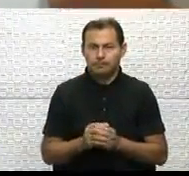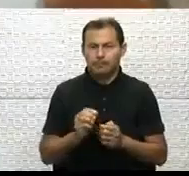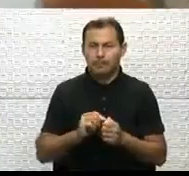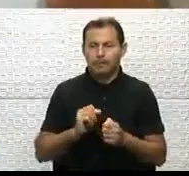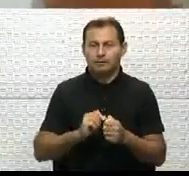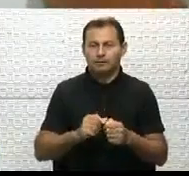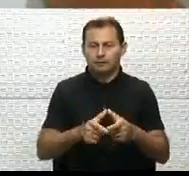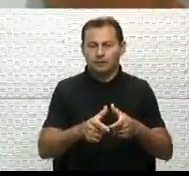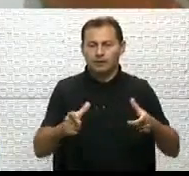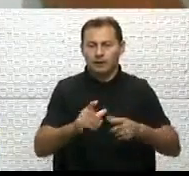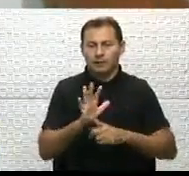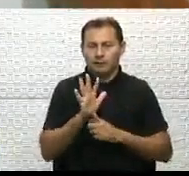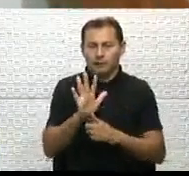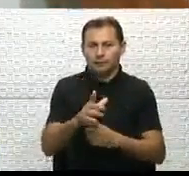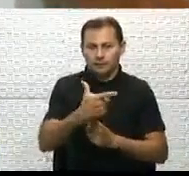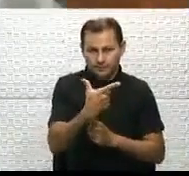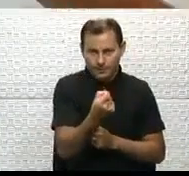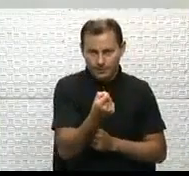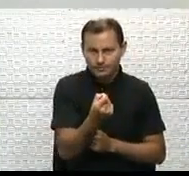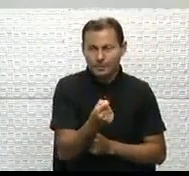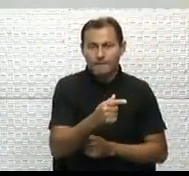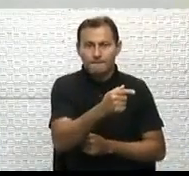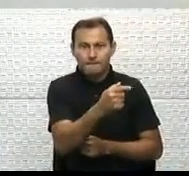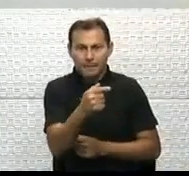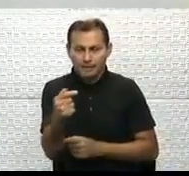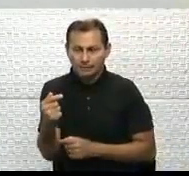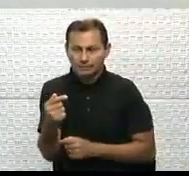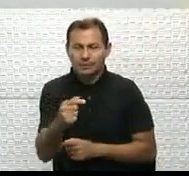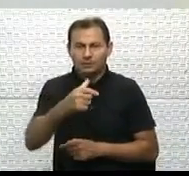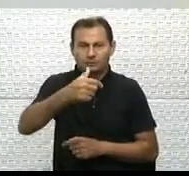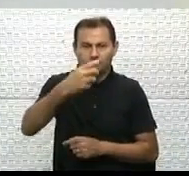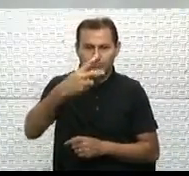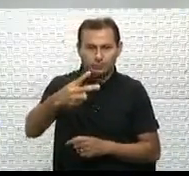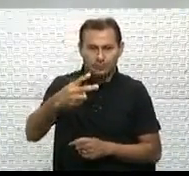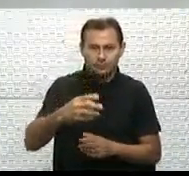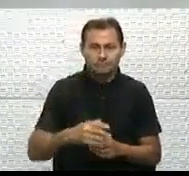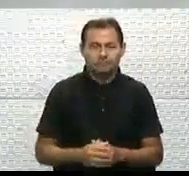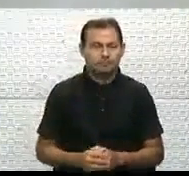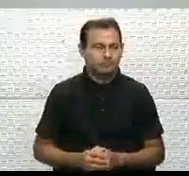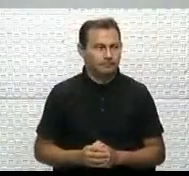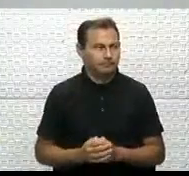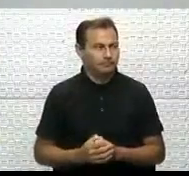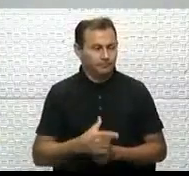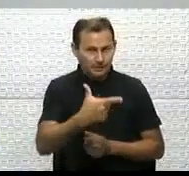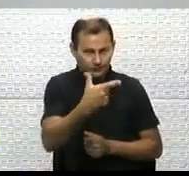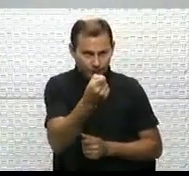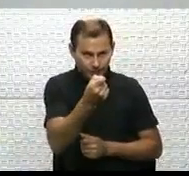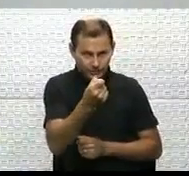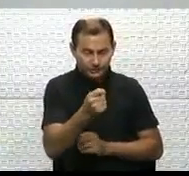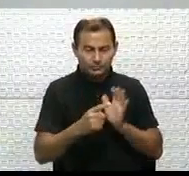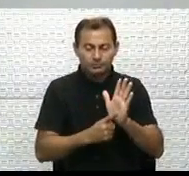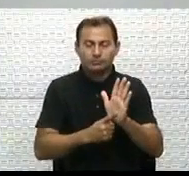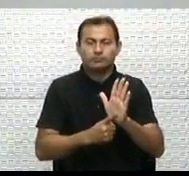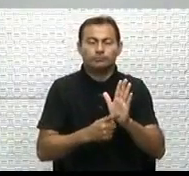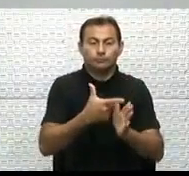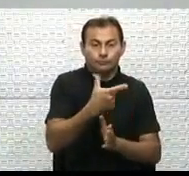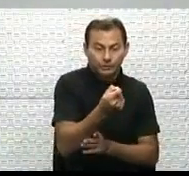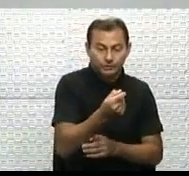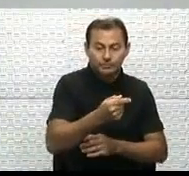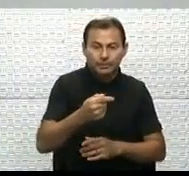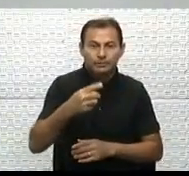fazendo o tamanho da amostra, 20, menos 2. 20, tamanho da amostra, menos